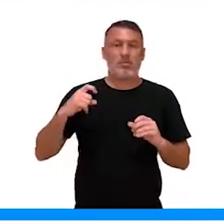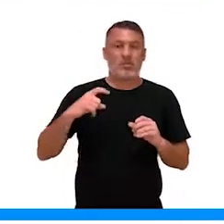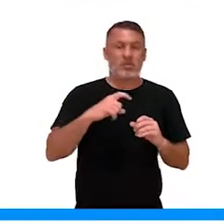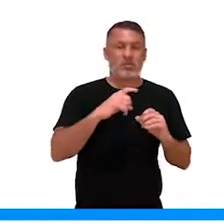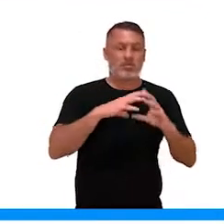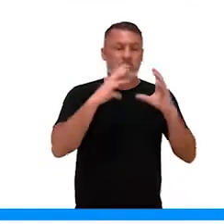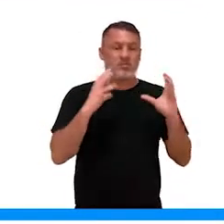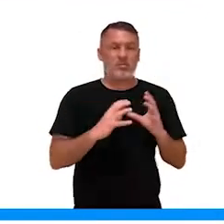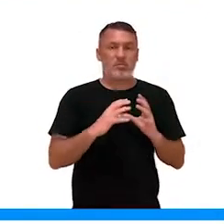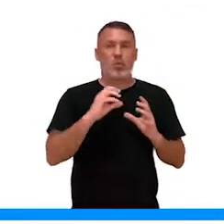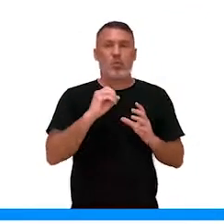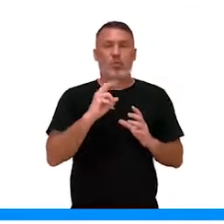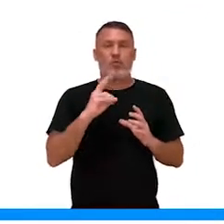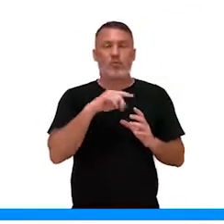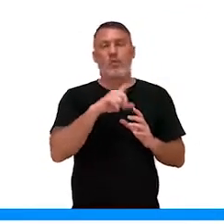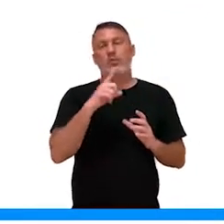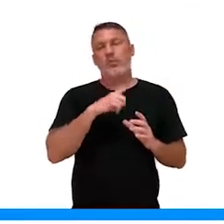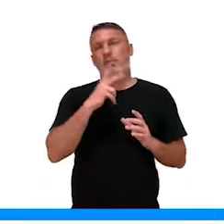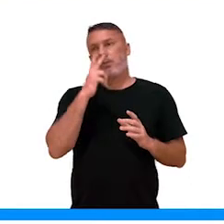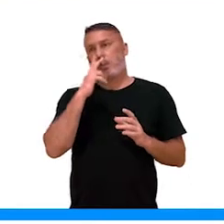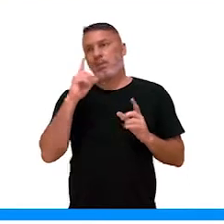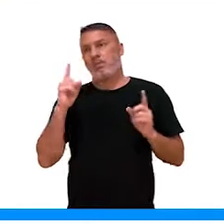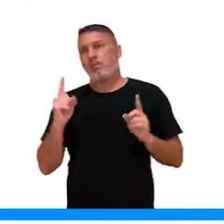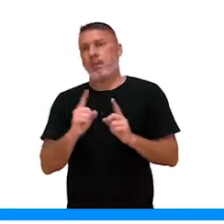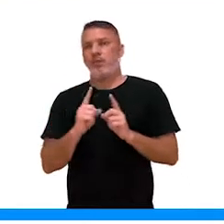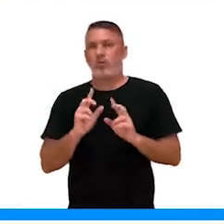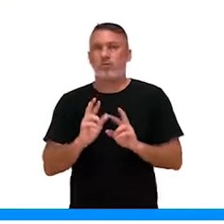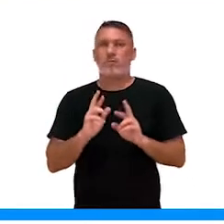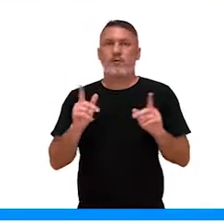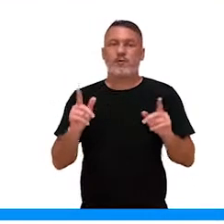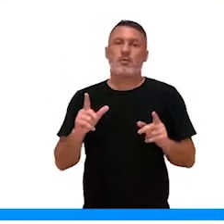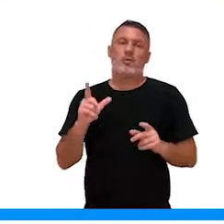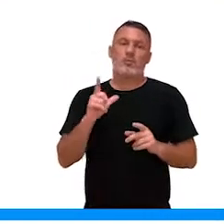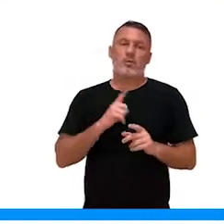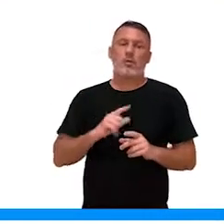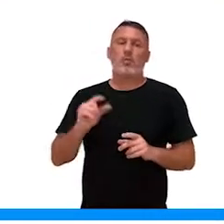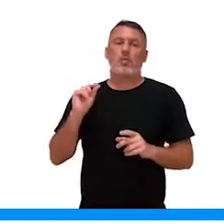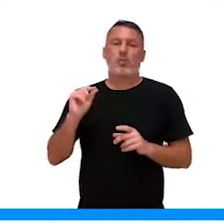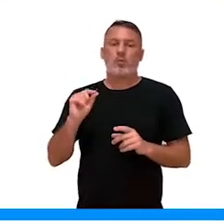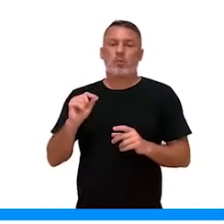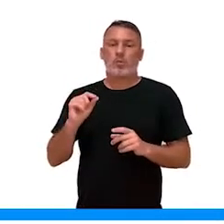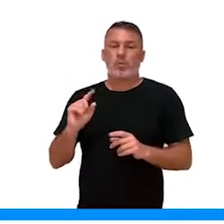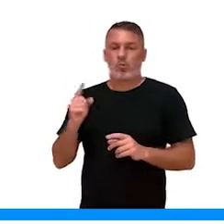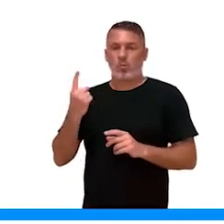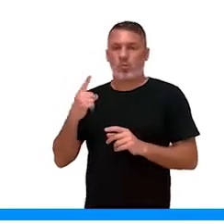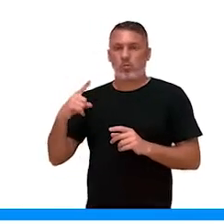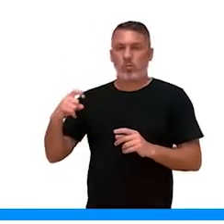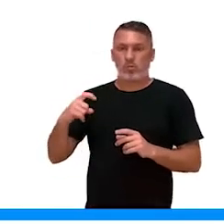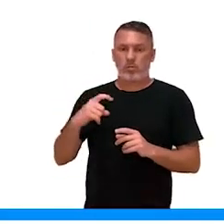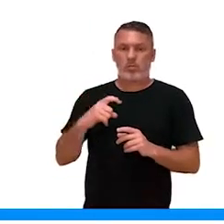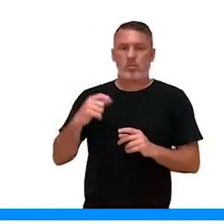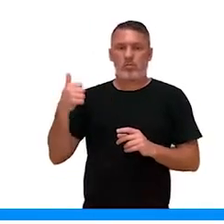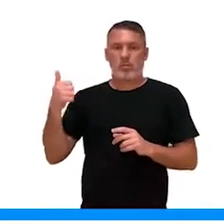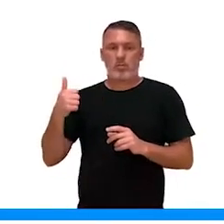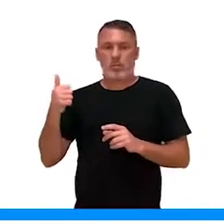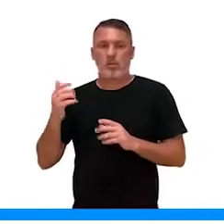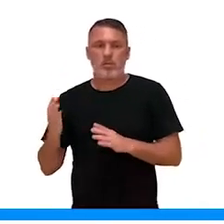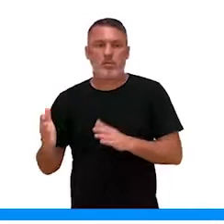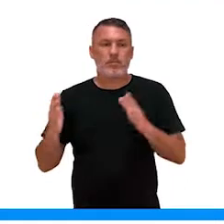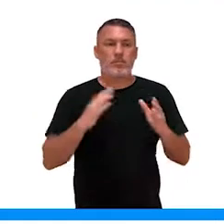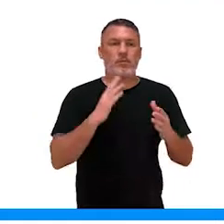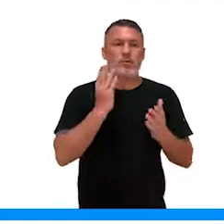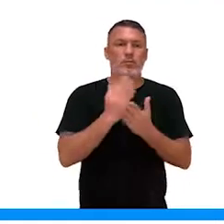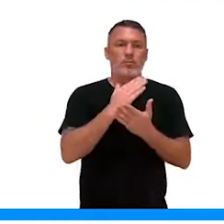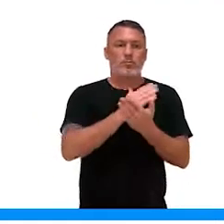mulher. Esses espermatozoides vão ser produzidos de maneira um pouquinho diferente. Então, a gente vai ter um